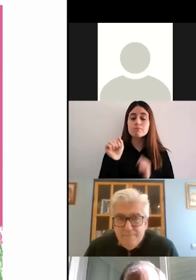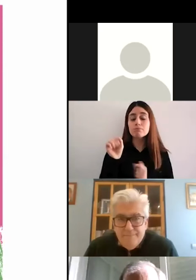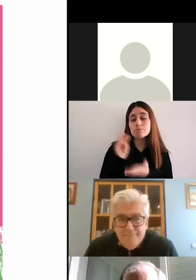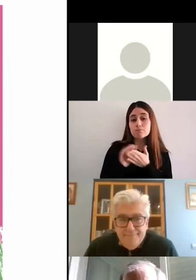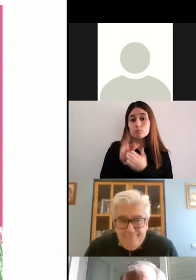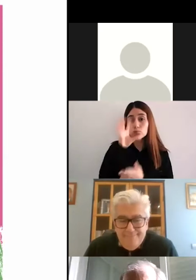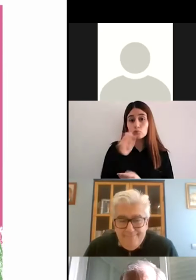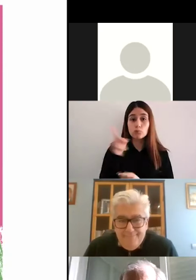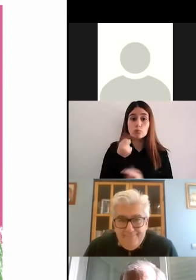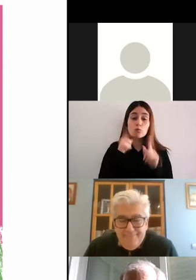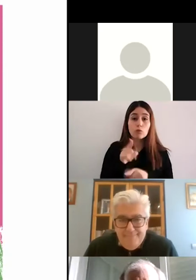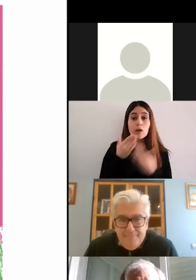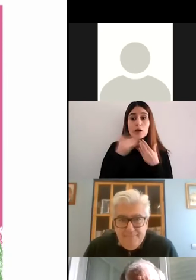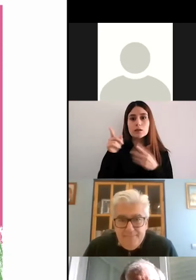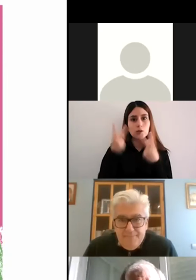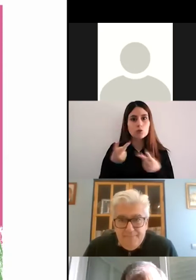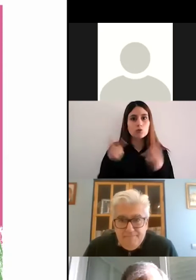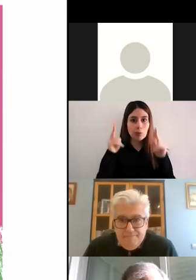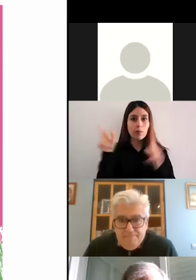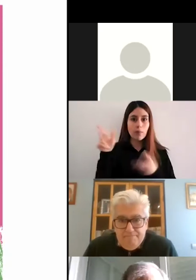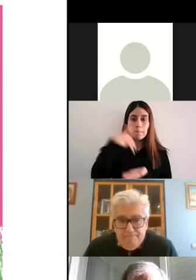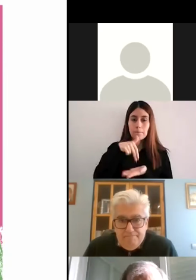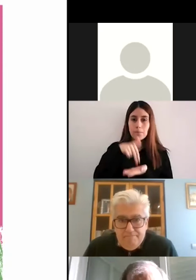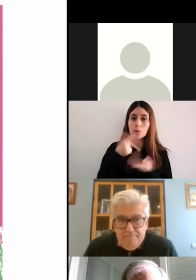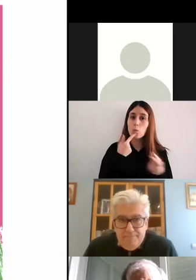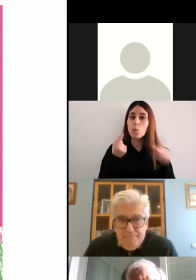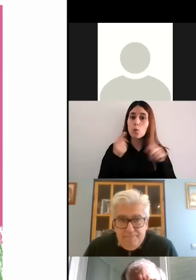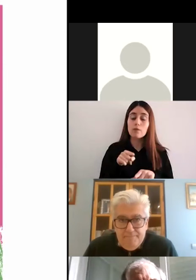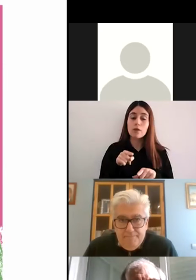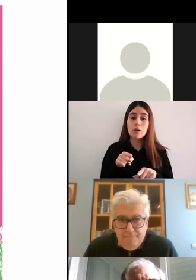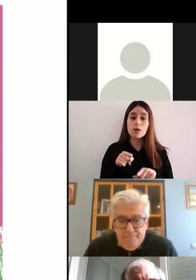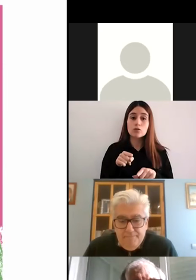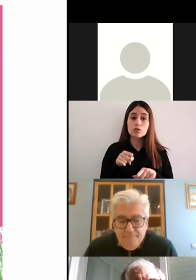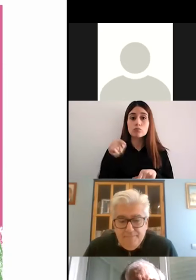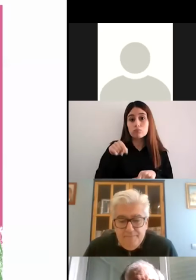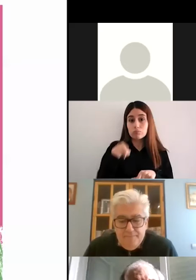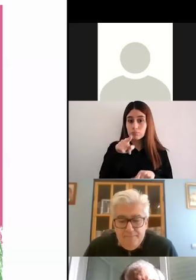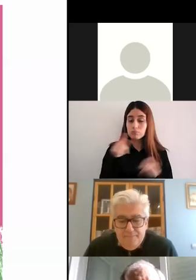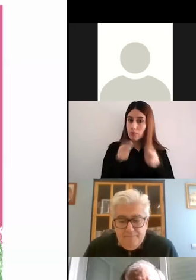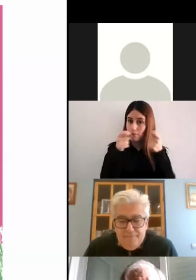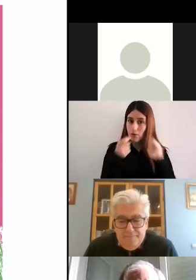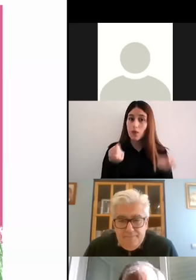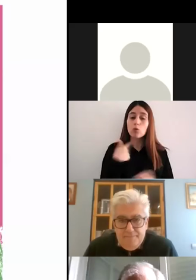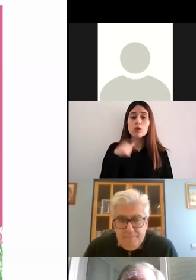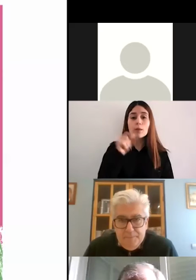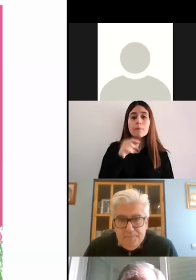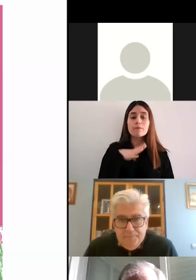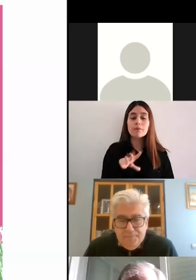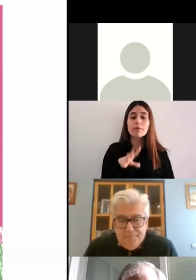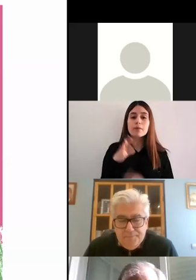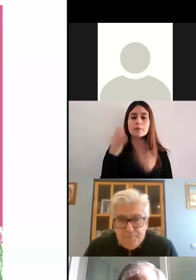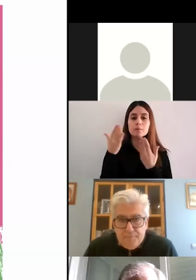Estado e mais uma vez agradecer a sua disponibilidade, mais uma vez em relação a este evento. Queria também cumprimentar o